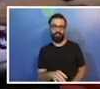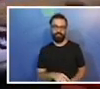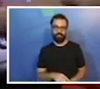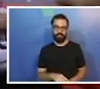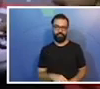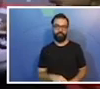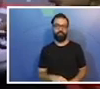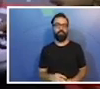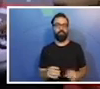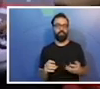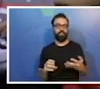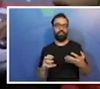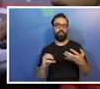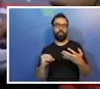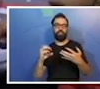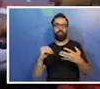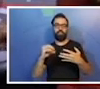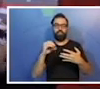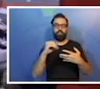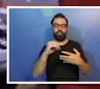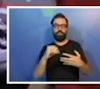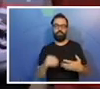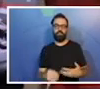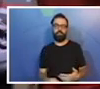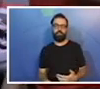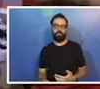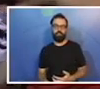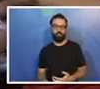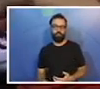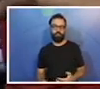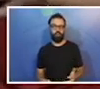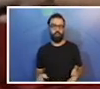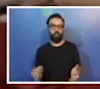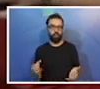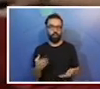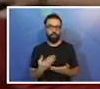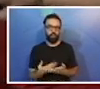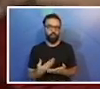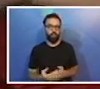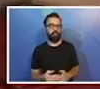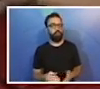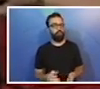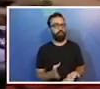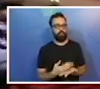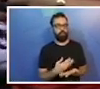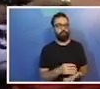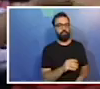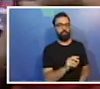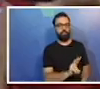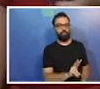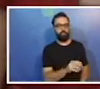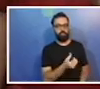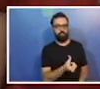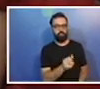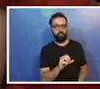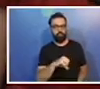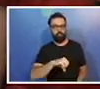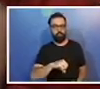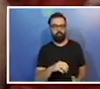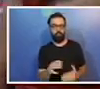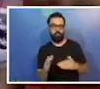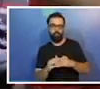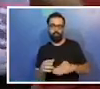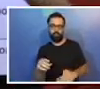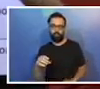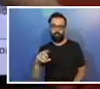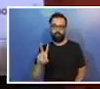sobre as cadeias alimentares. Nós vamos estudar hoje da página 269 até a